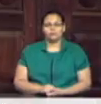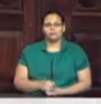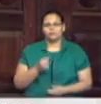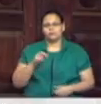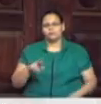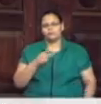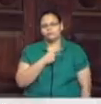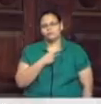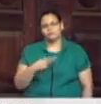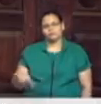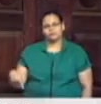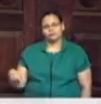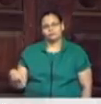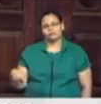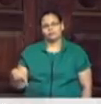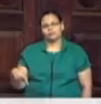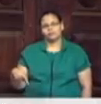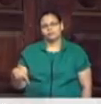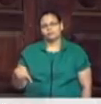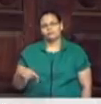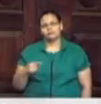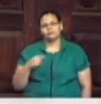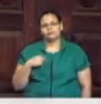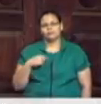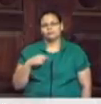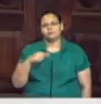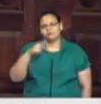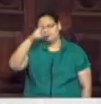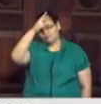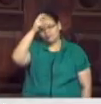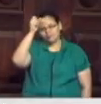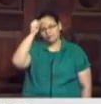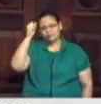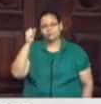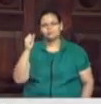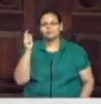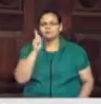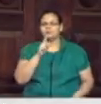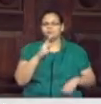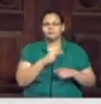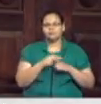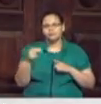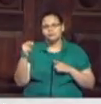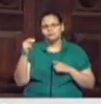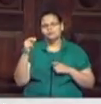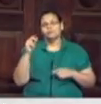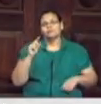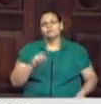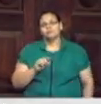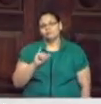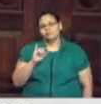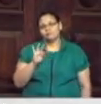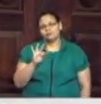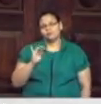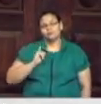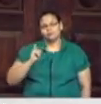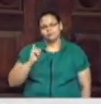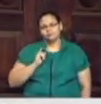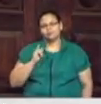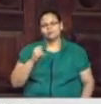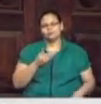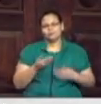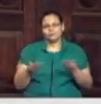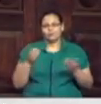Senhor presidente e prefeito eleito de Itaboraí, deputado Dr. Sadi Noel, senhores